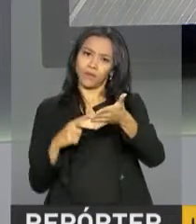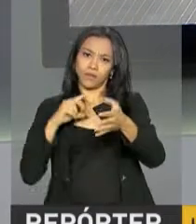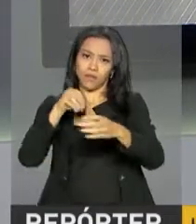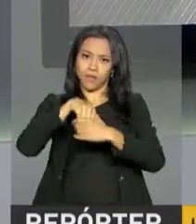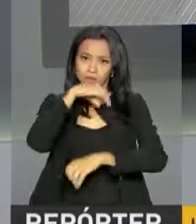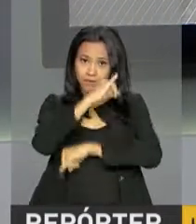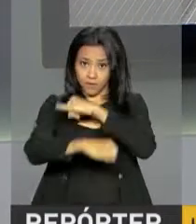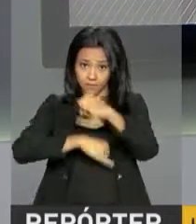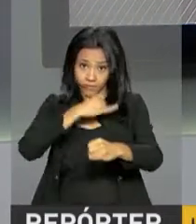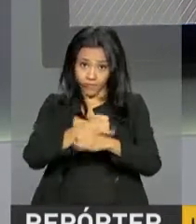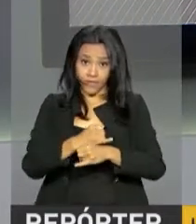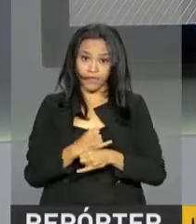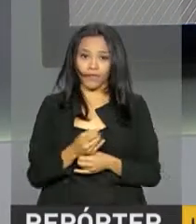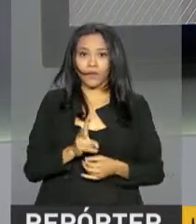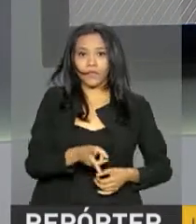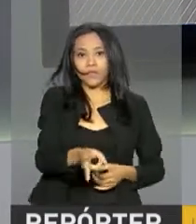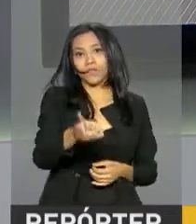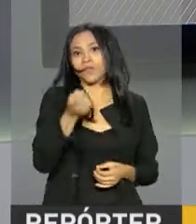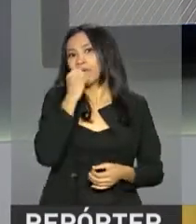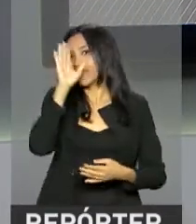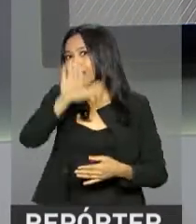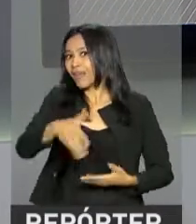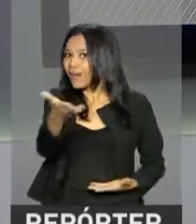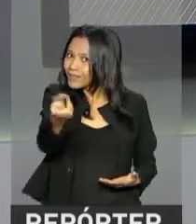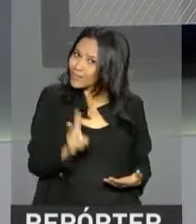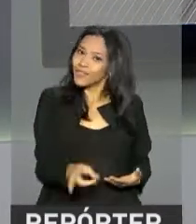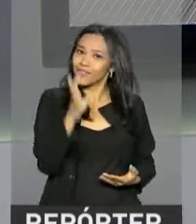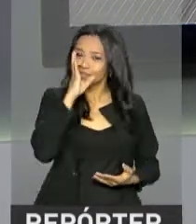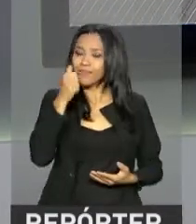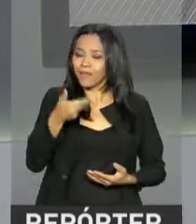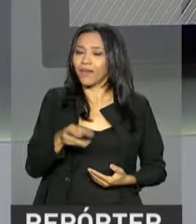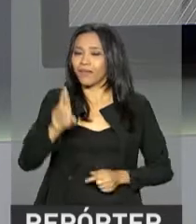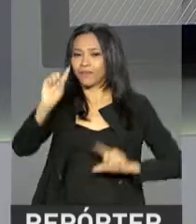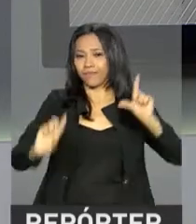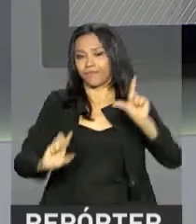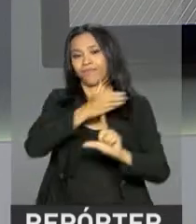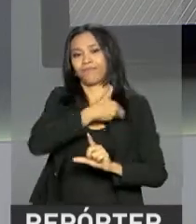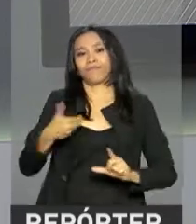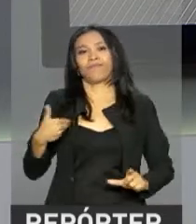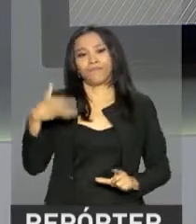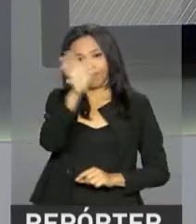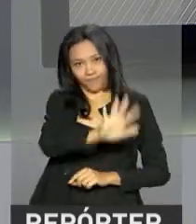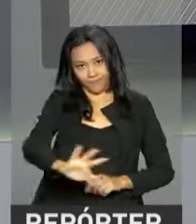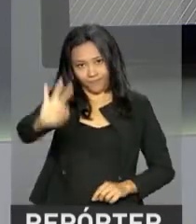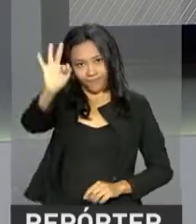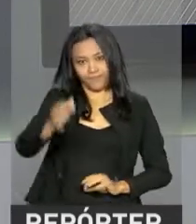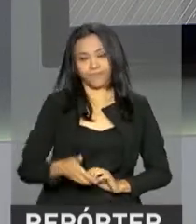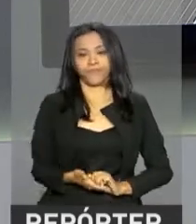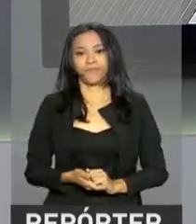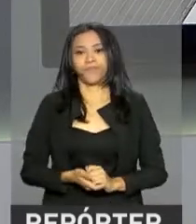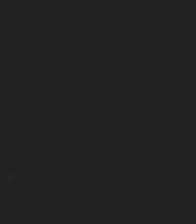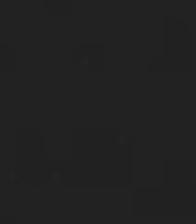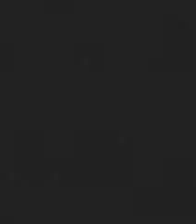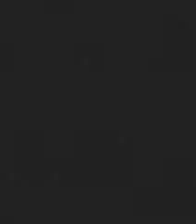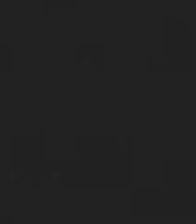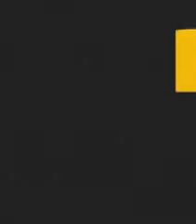na página da NBR na internet. Uma boa tarde para você e continue com a gente na NBR, a TV do Governo Federal.